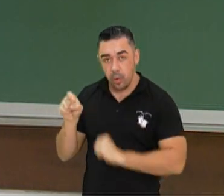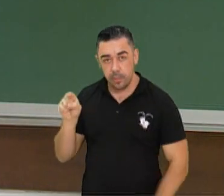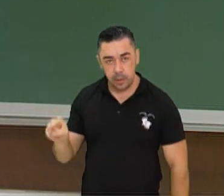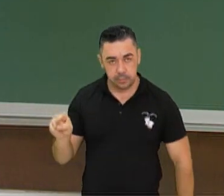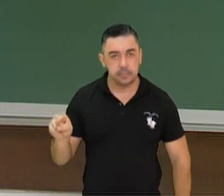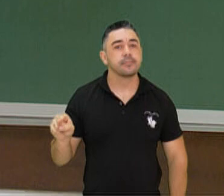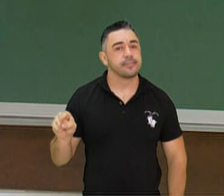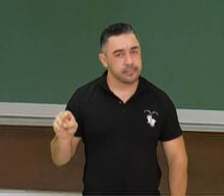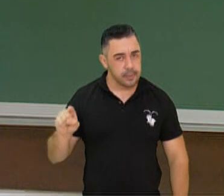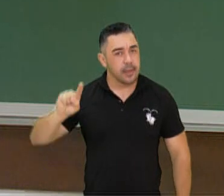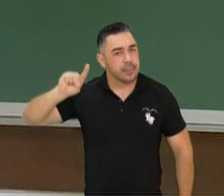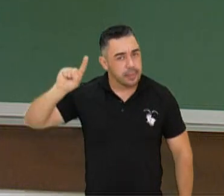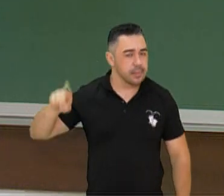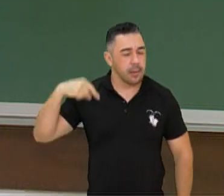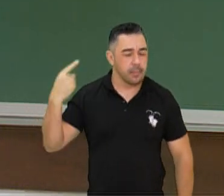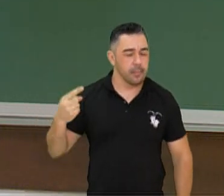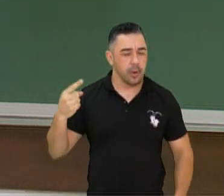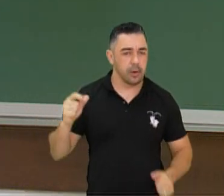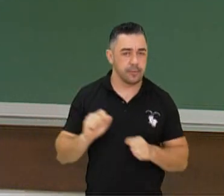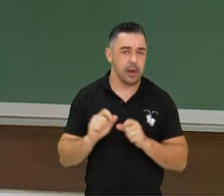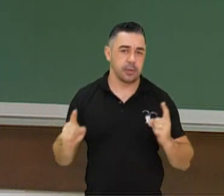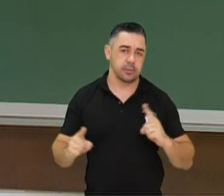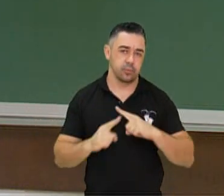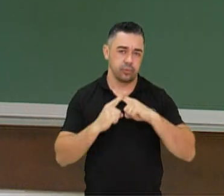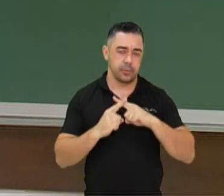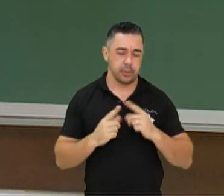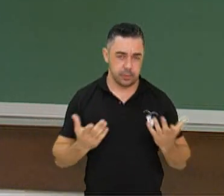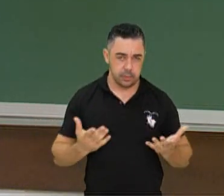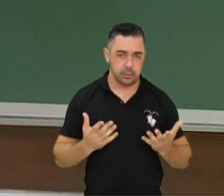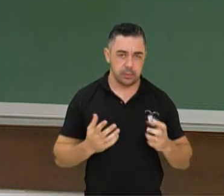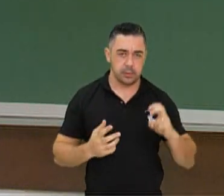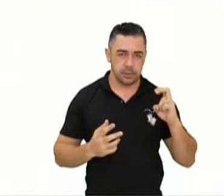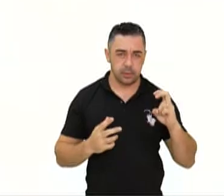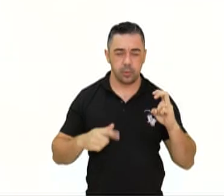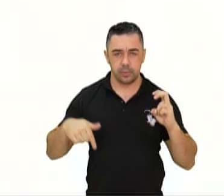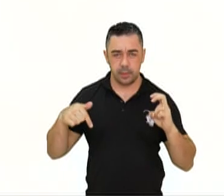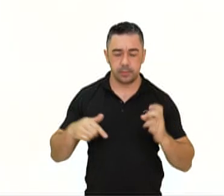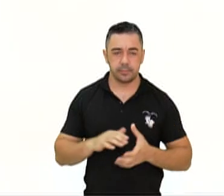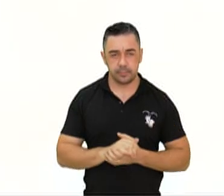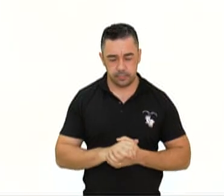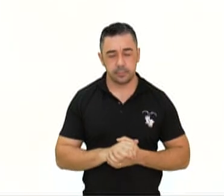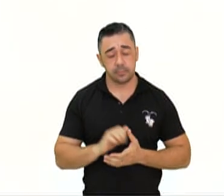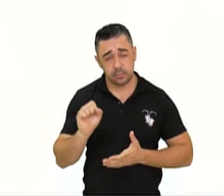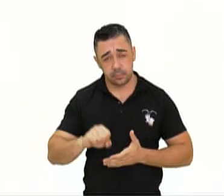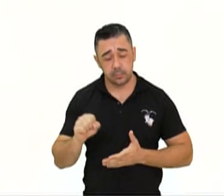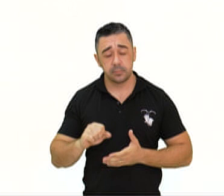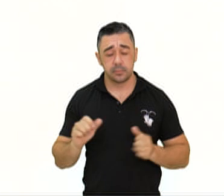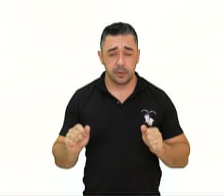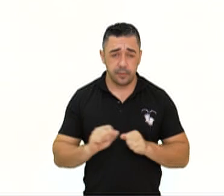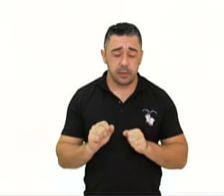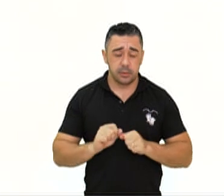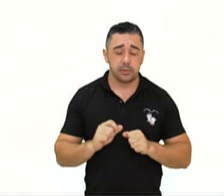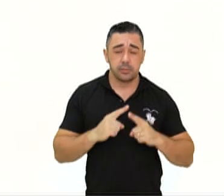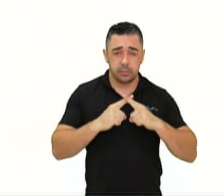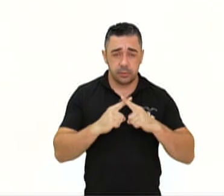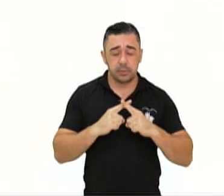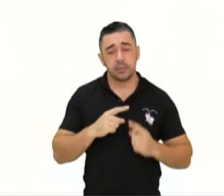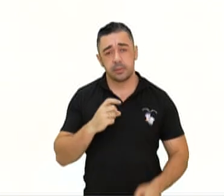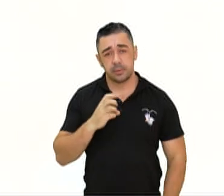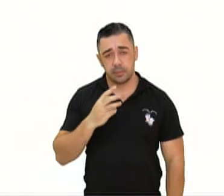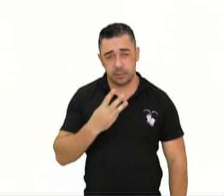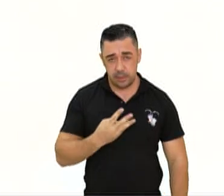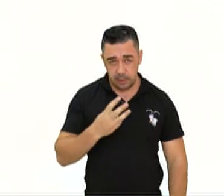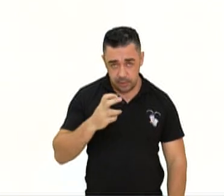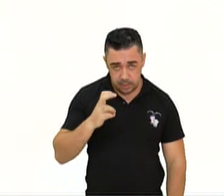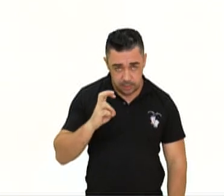que primeiro você calcula aquilo que está dentro dos parênteses, como é a soma. E aí, agora sim, você pode multiplicar 5 vezes 7, que